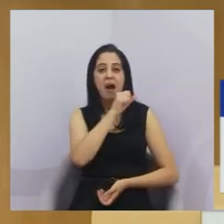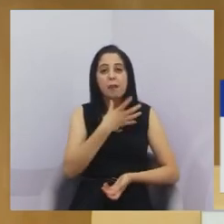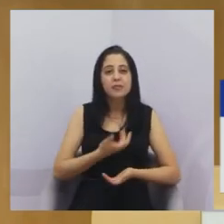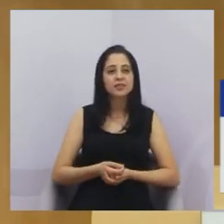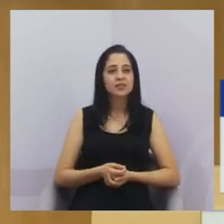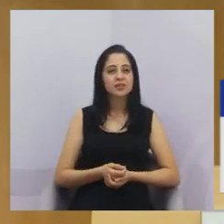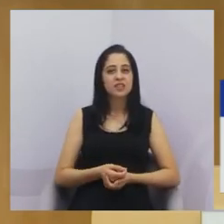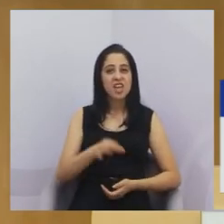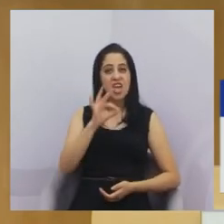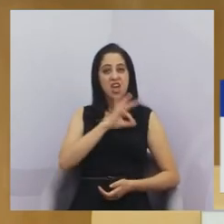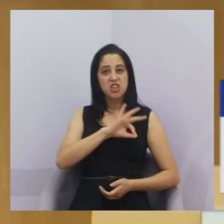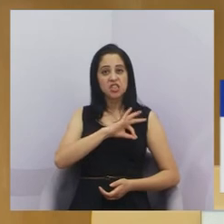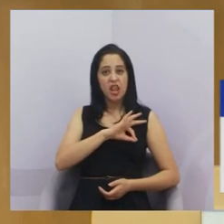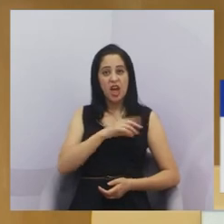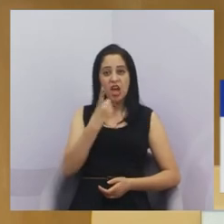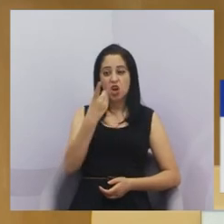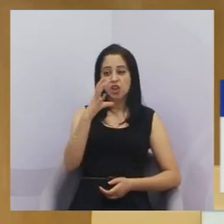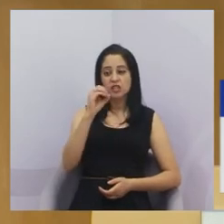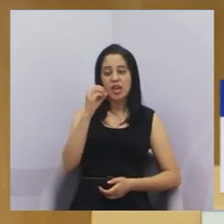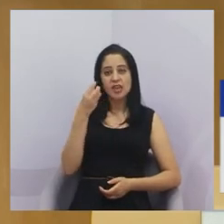E ganha mais de 10 mil.